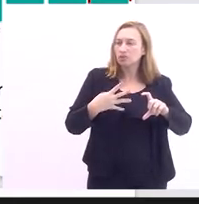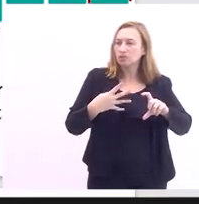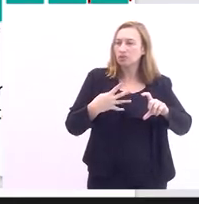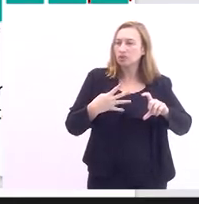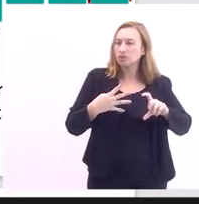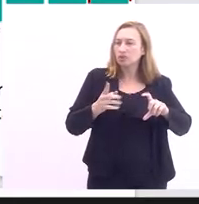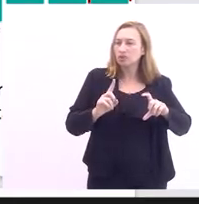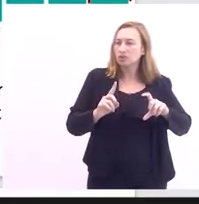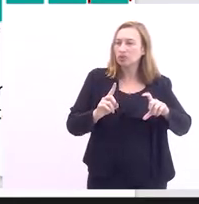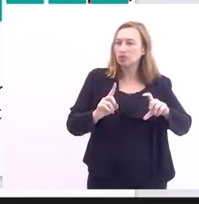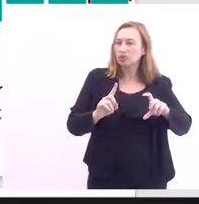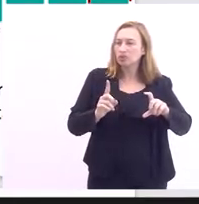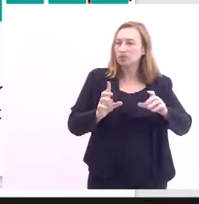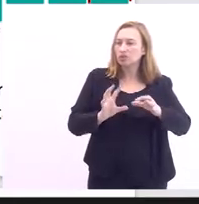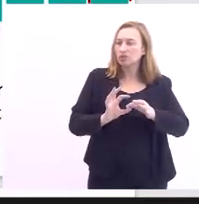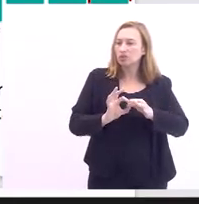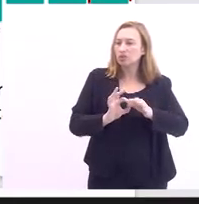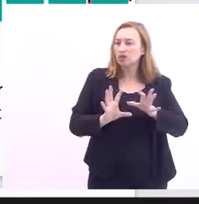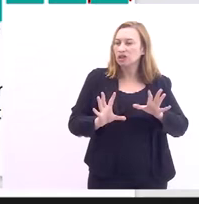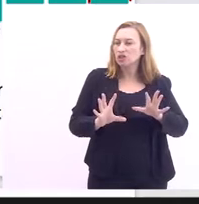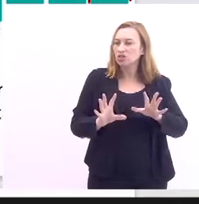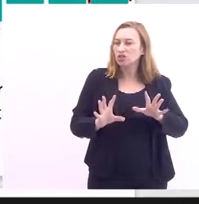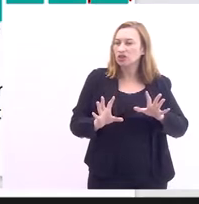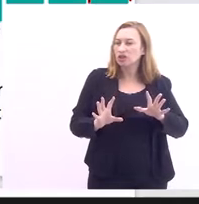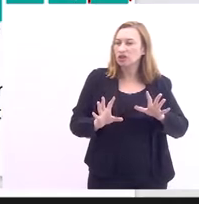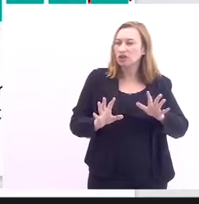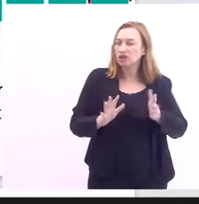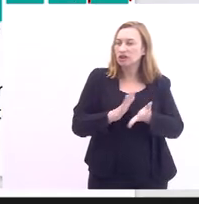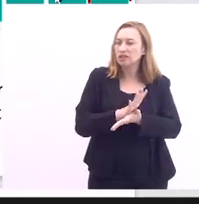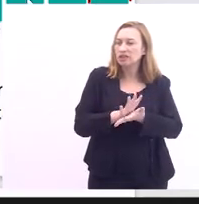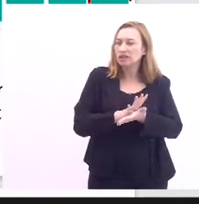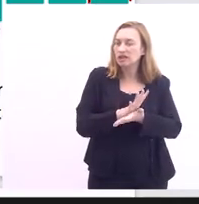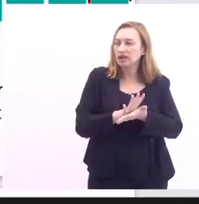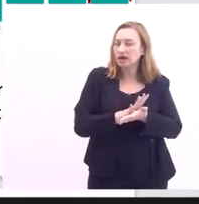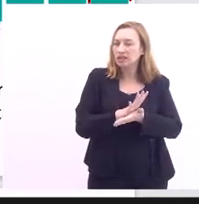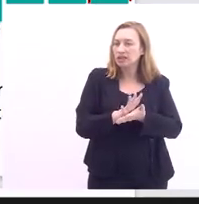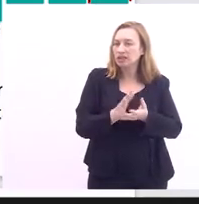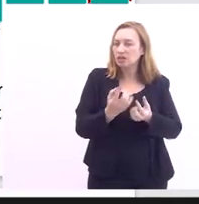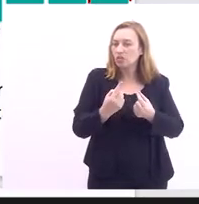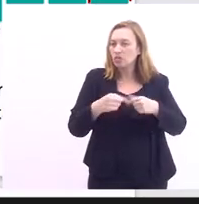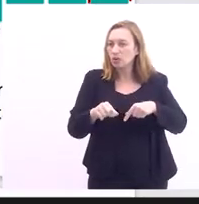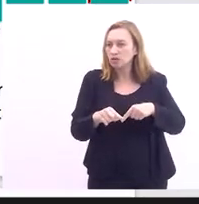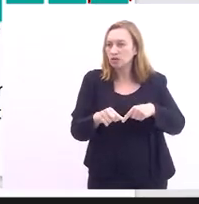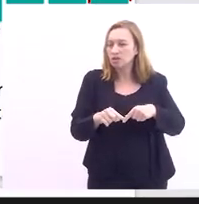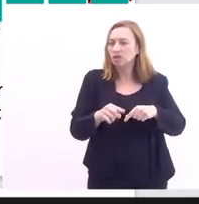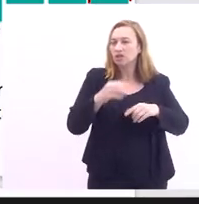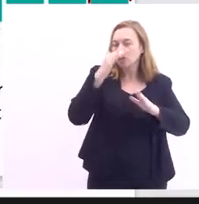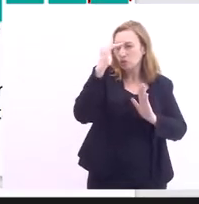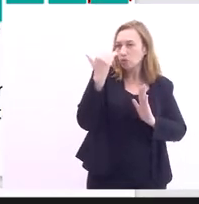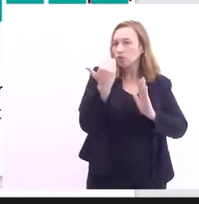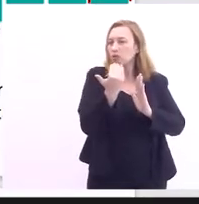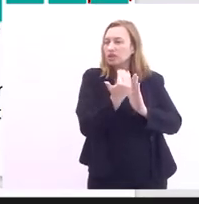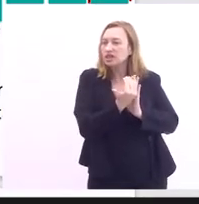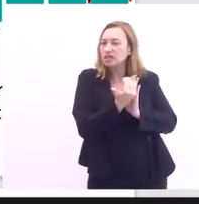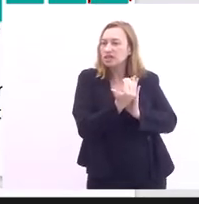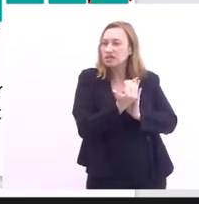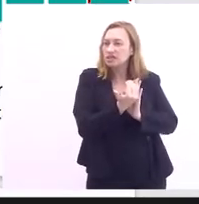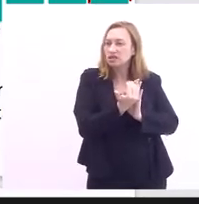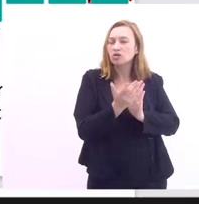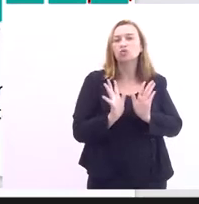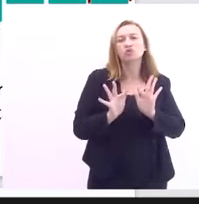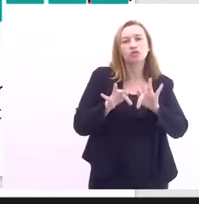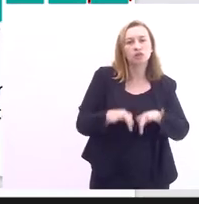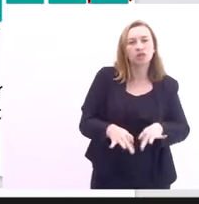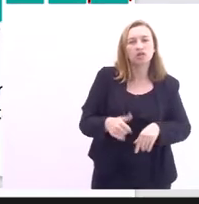não deixa nenhum espaço para que ela descumpra esse indicador. Uma vez descumprido, o ano final, que é desses